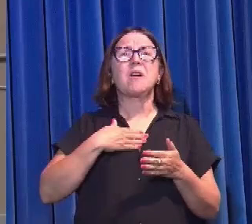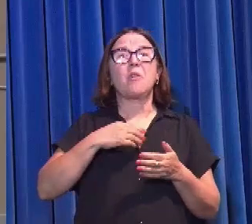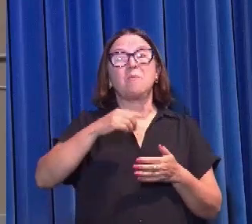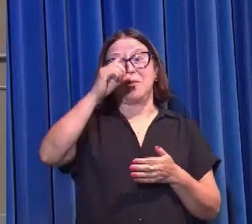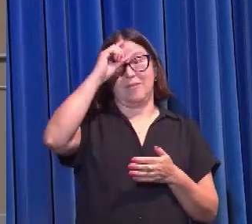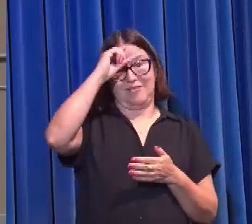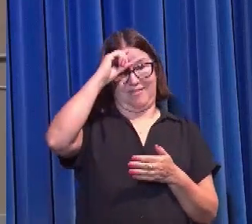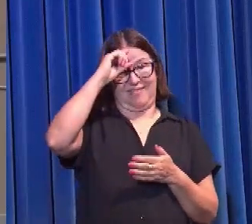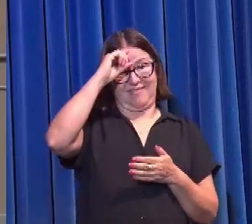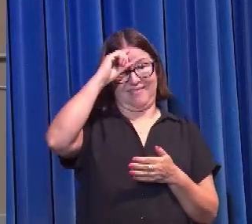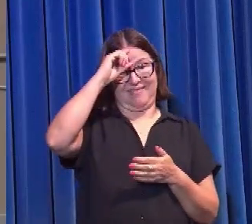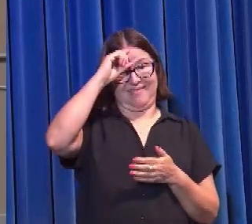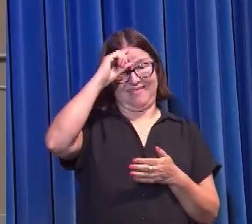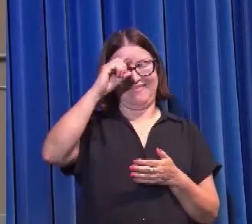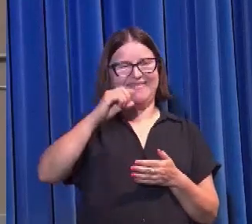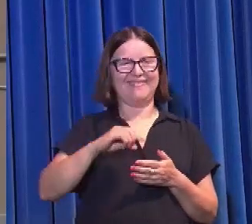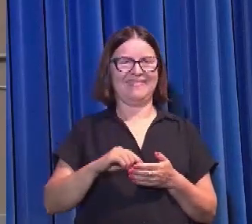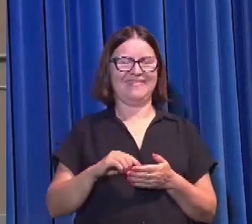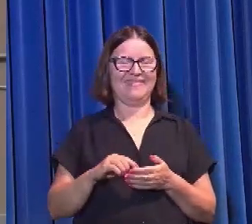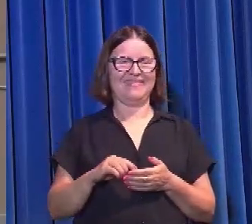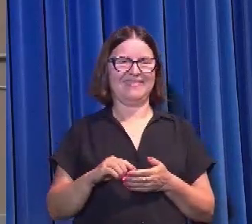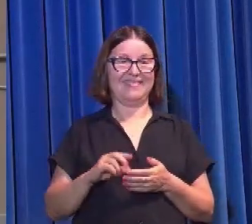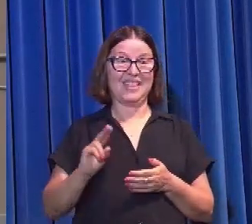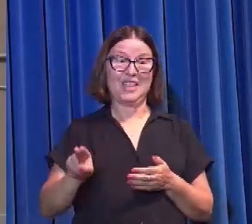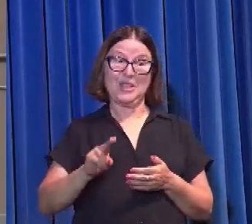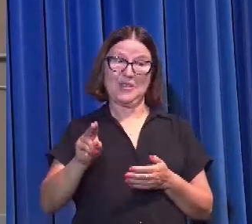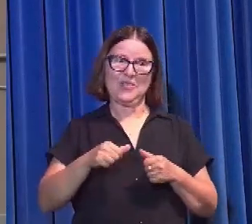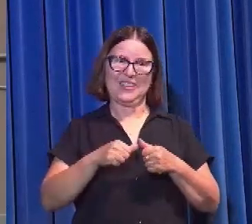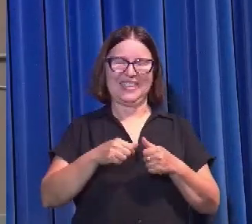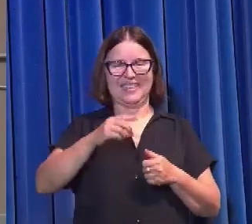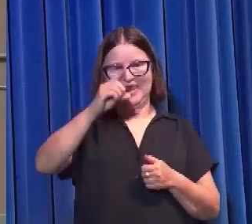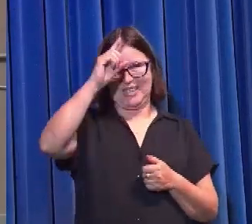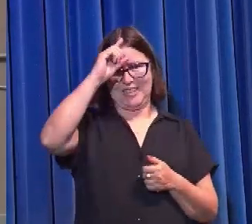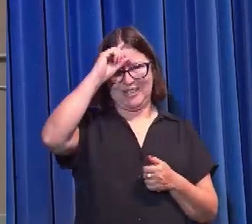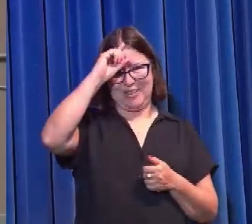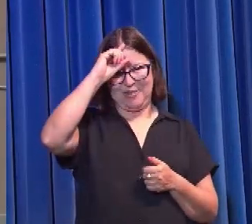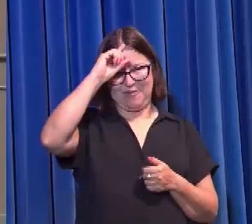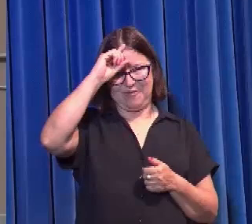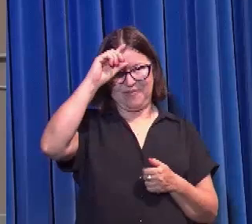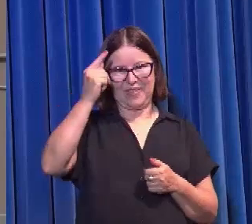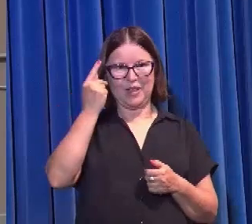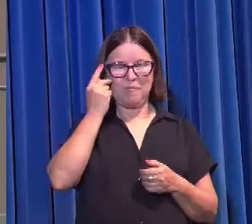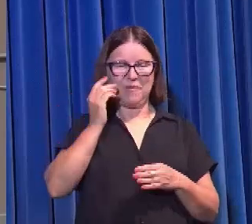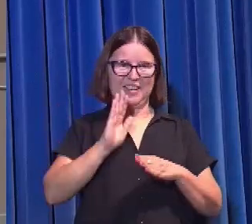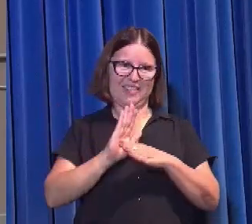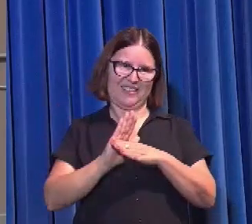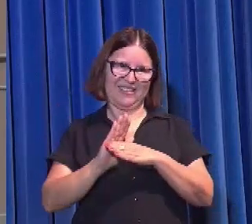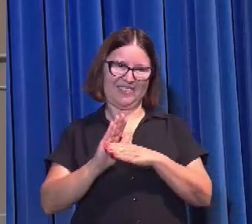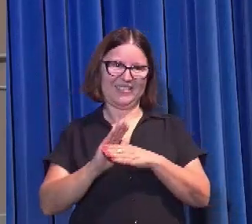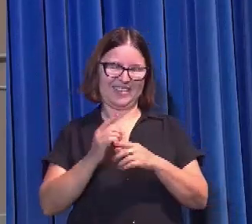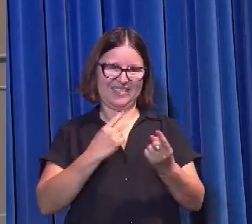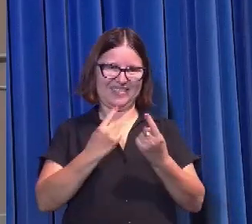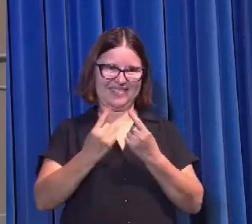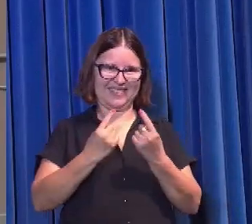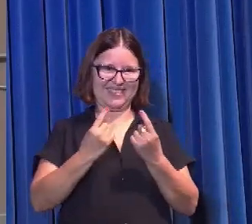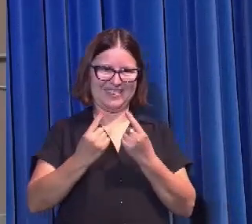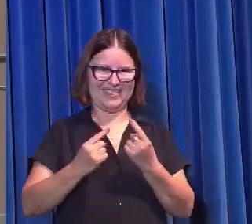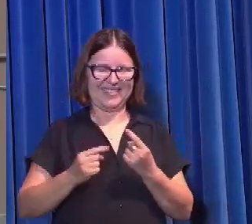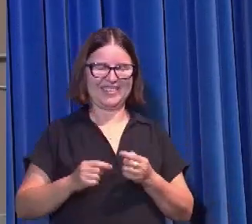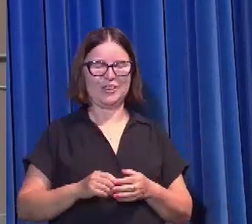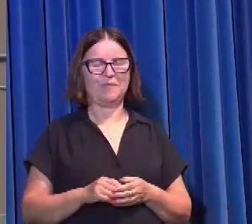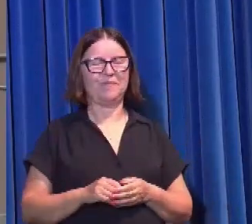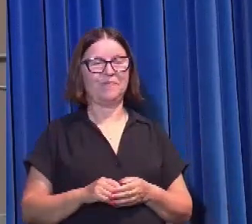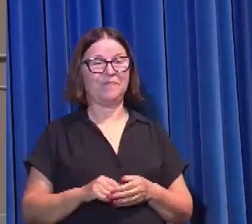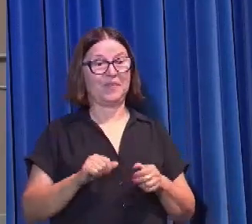tem. E utilize esse dom para o desempenho do seu serviço, para a edificação do corpo de Cristo.